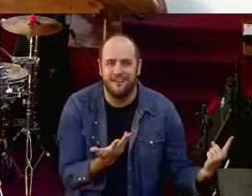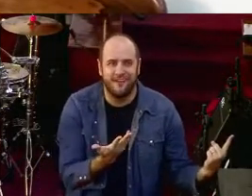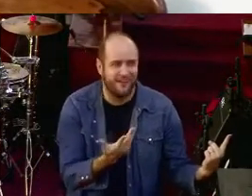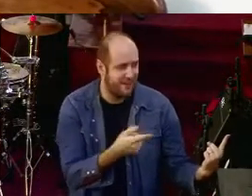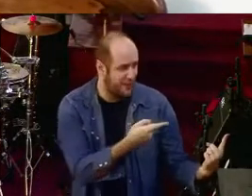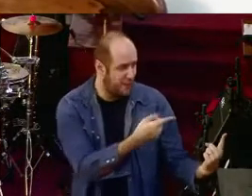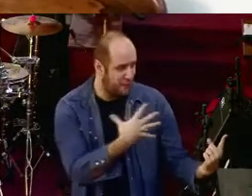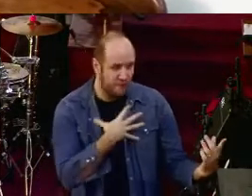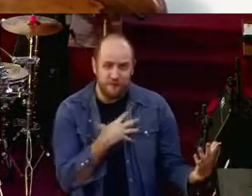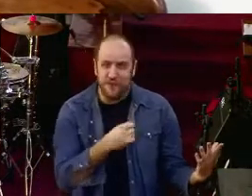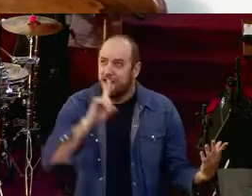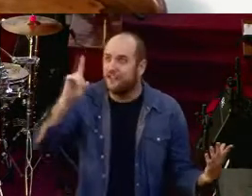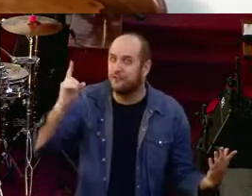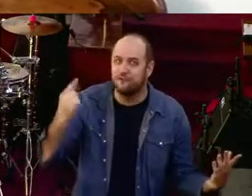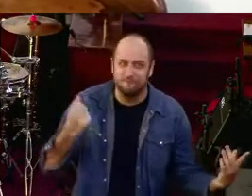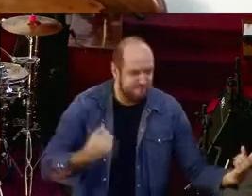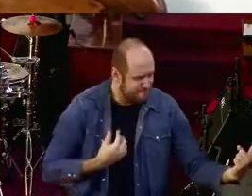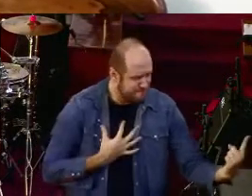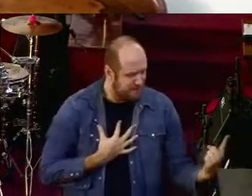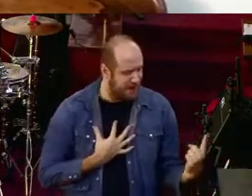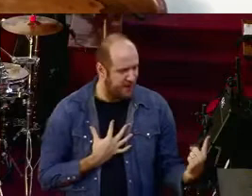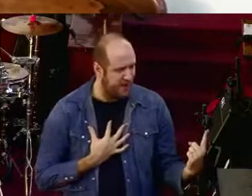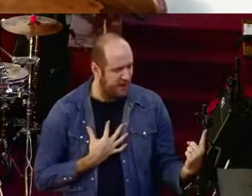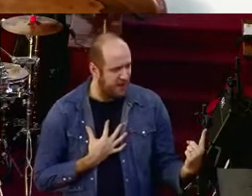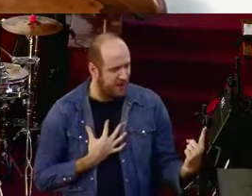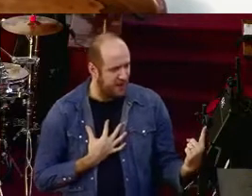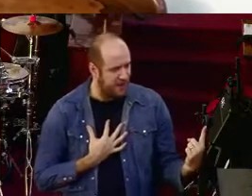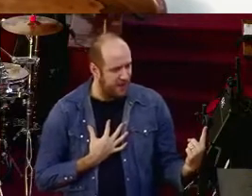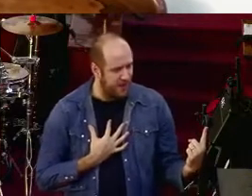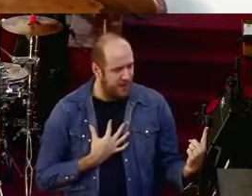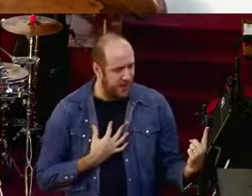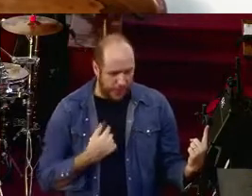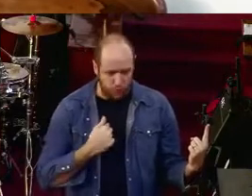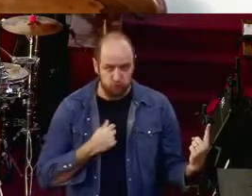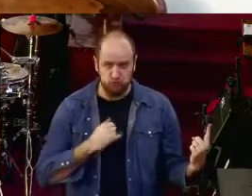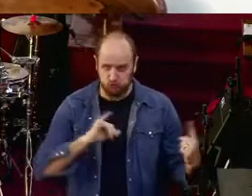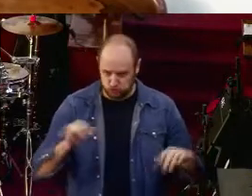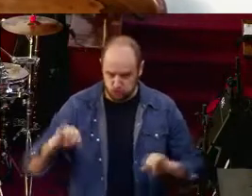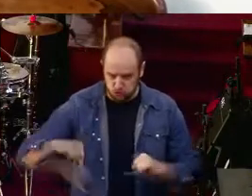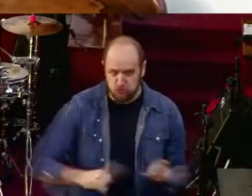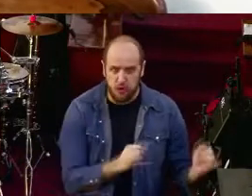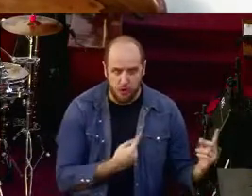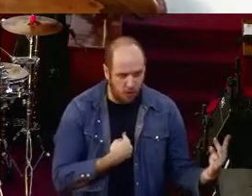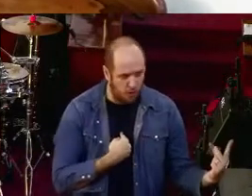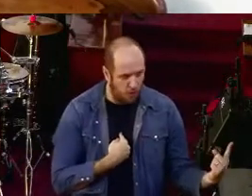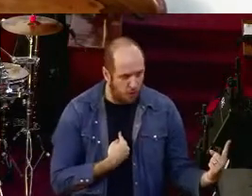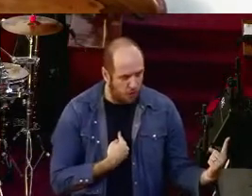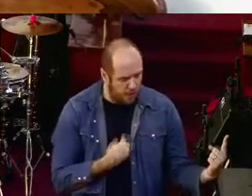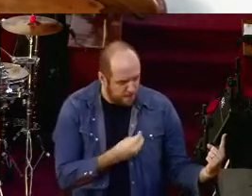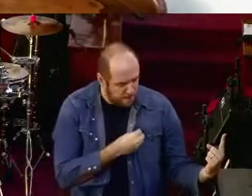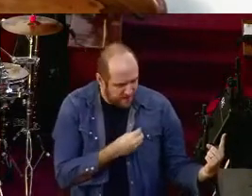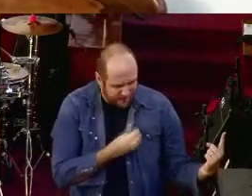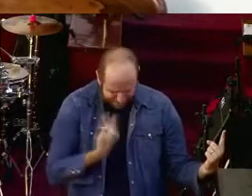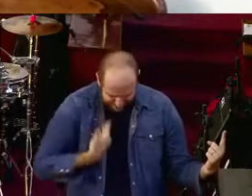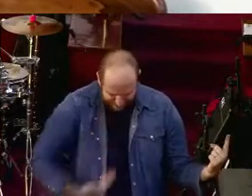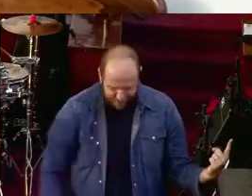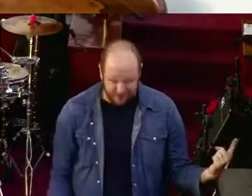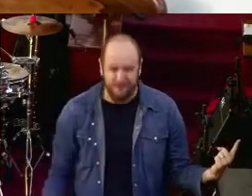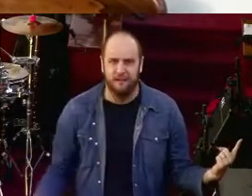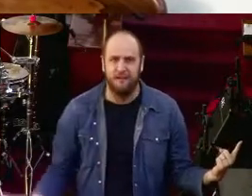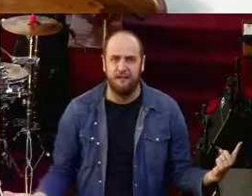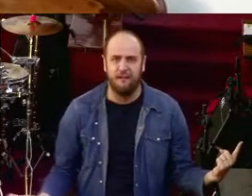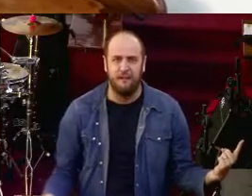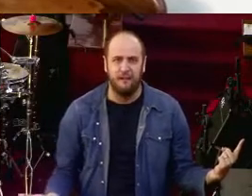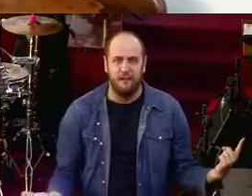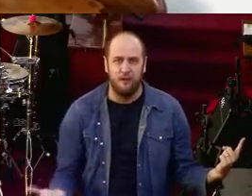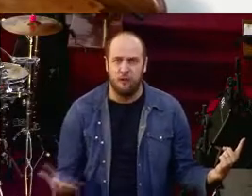Deus vem até mim, que sou um pobre pecador, um miserável pecador? A resposta